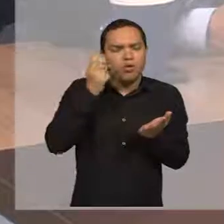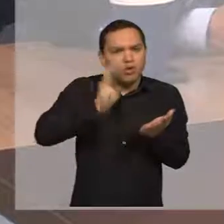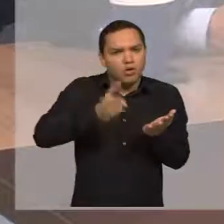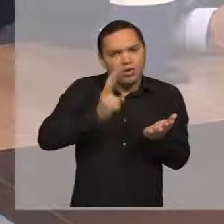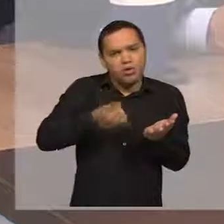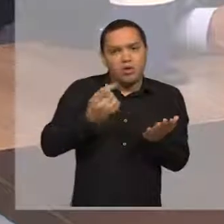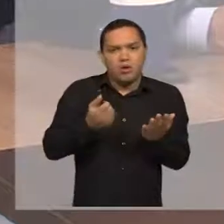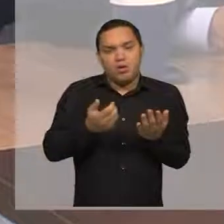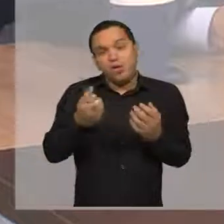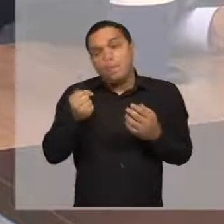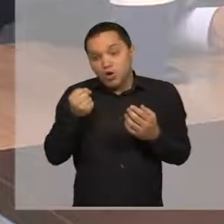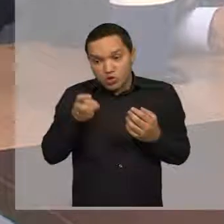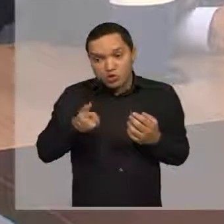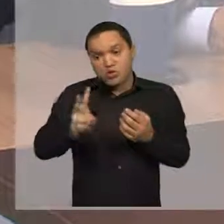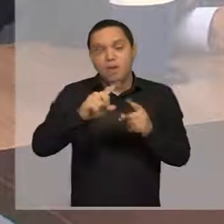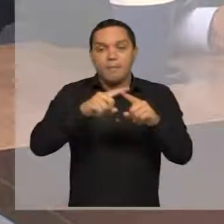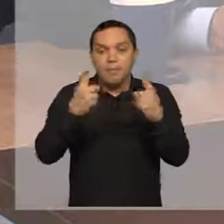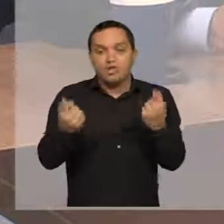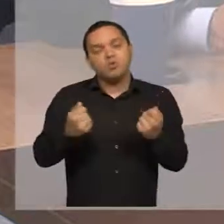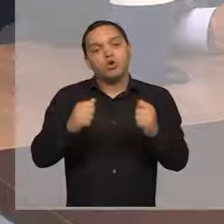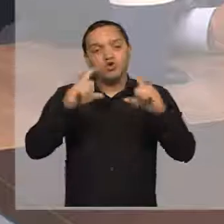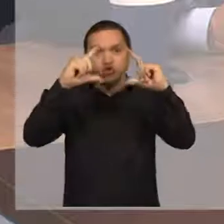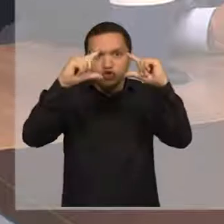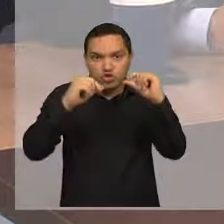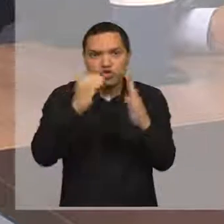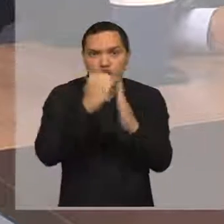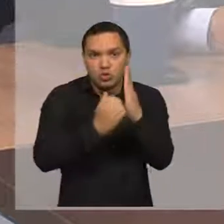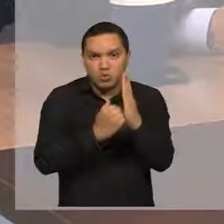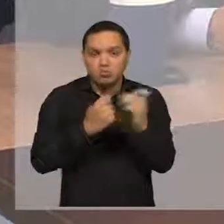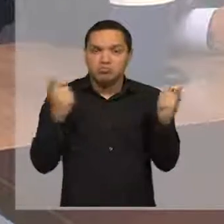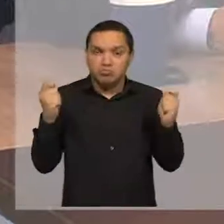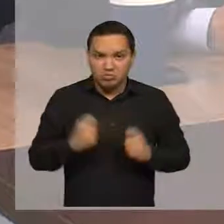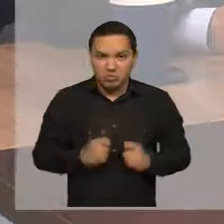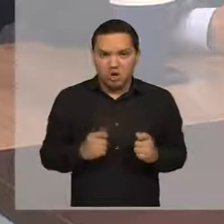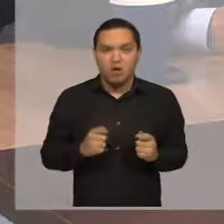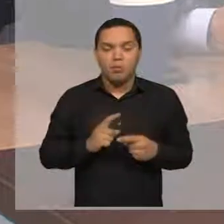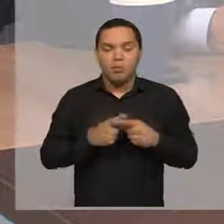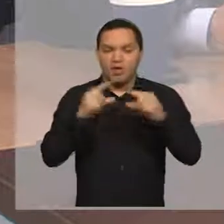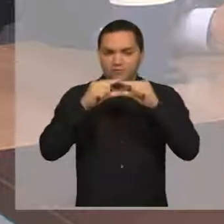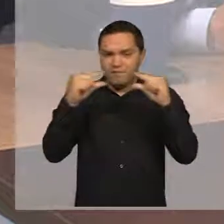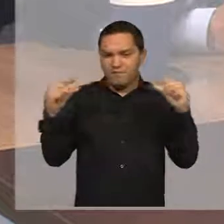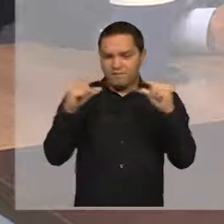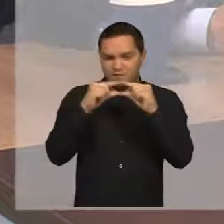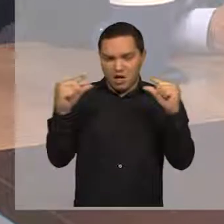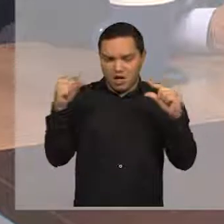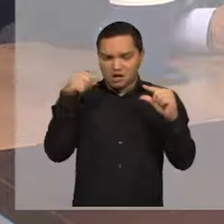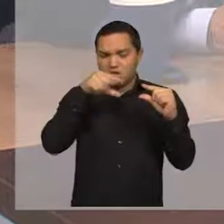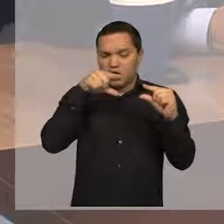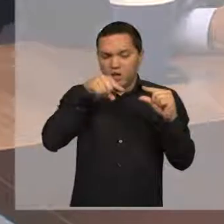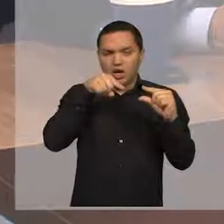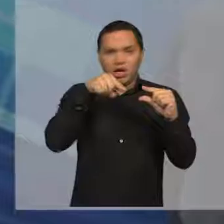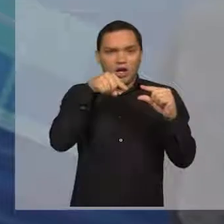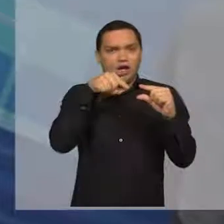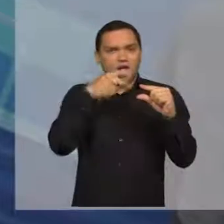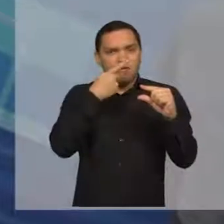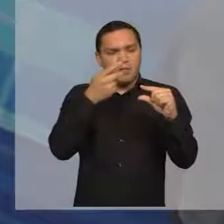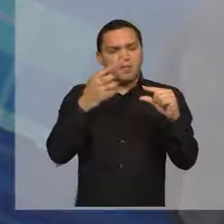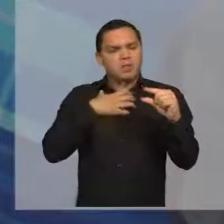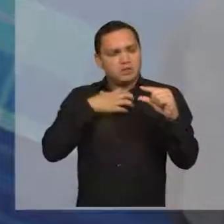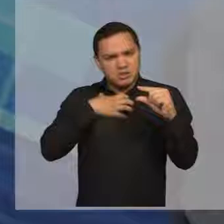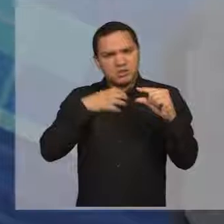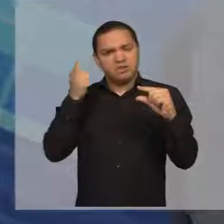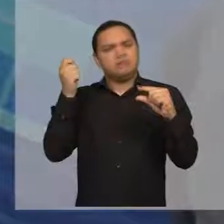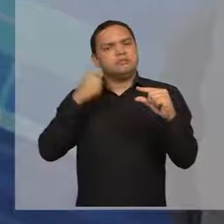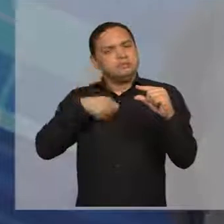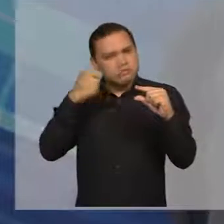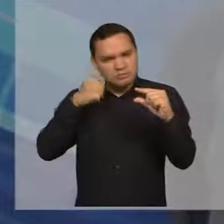Você pode garantir e reduzir. Sim. Isso é possível. Da forma como está redigida, né, se eu vou garantir a continuidade do programa,